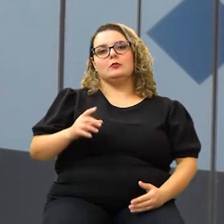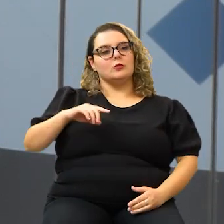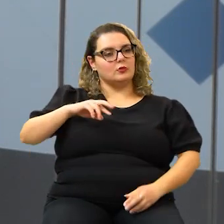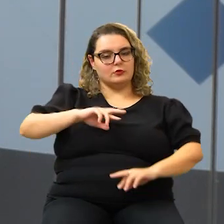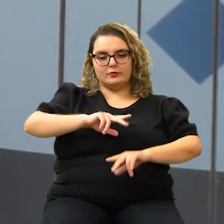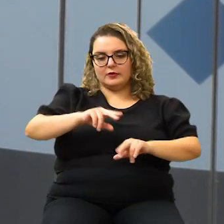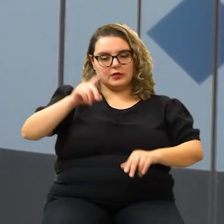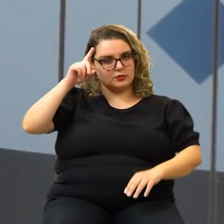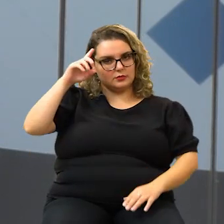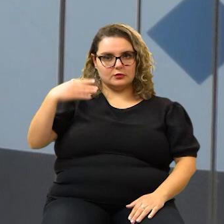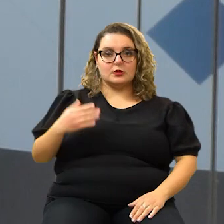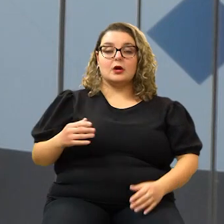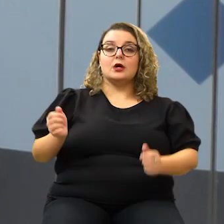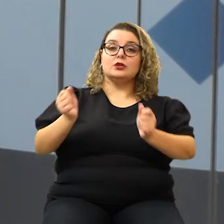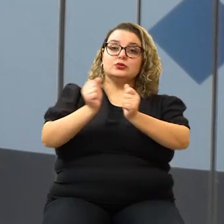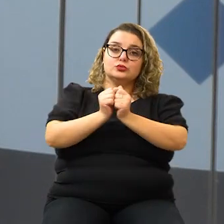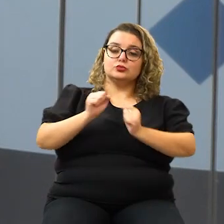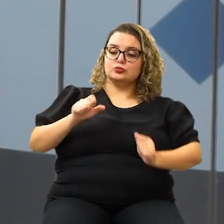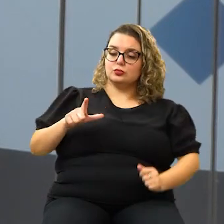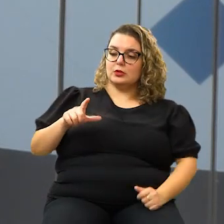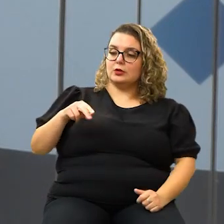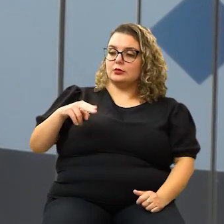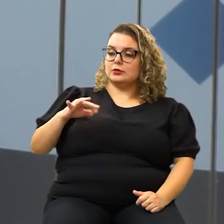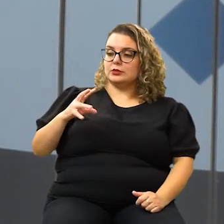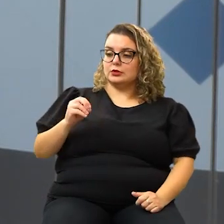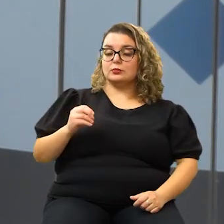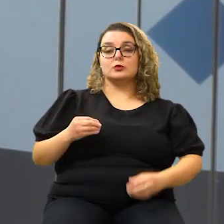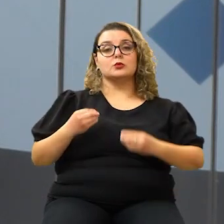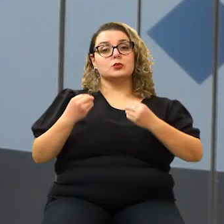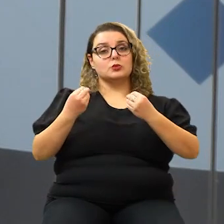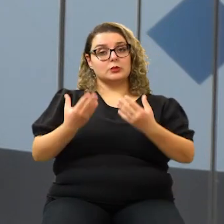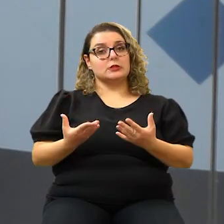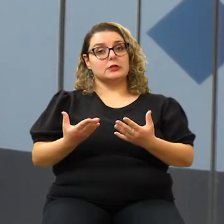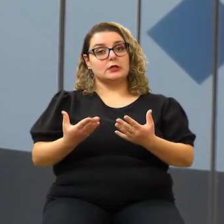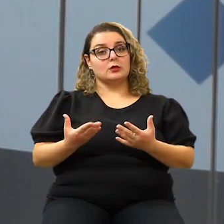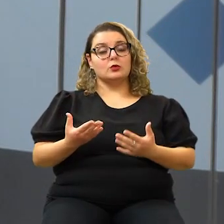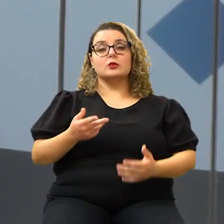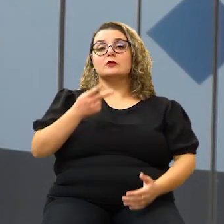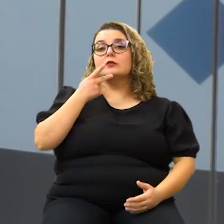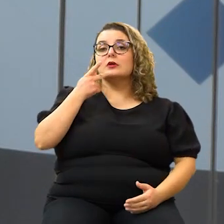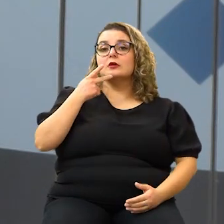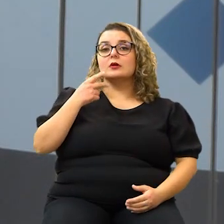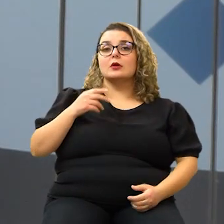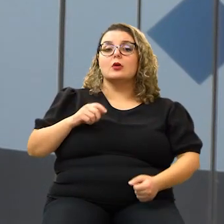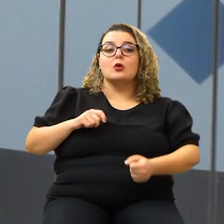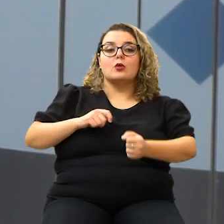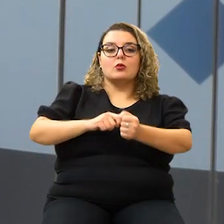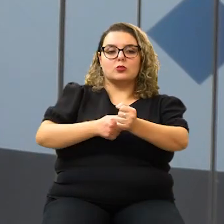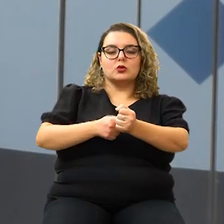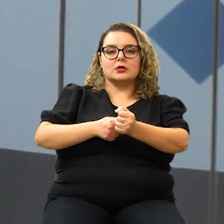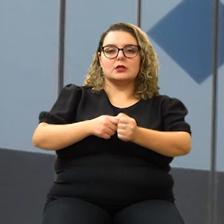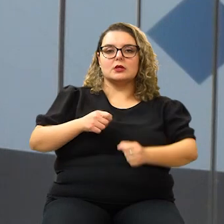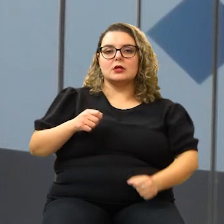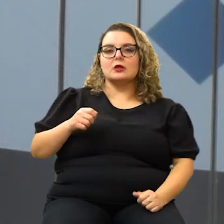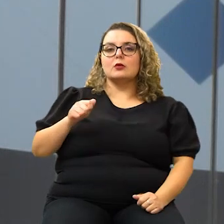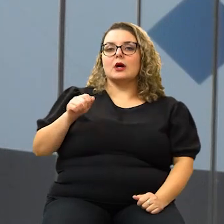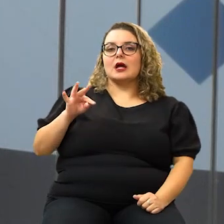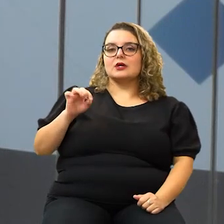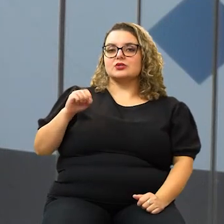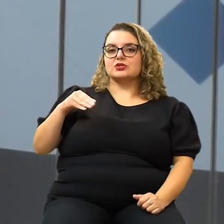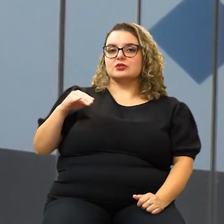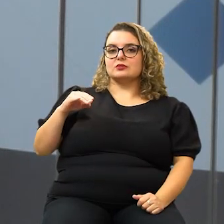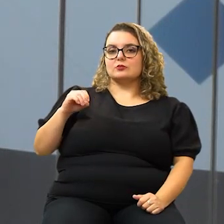a isso, o fenômeno El Niño, né, que propicia o que a gente chama de bloqueio atmosférico, que é